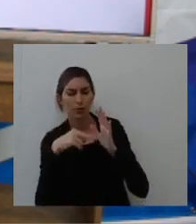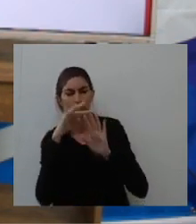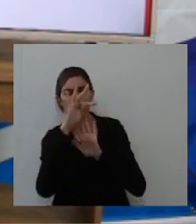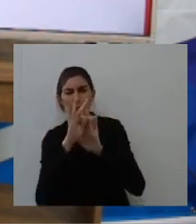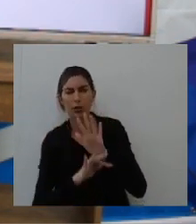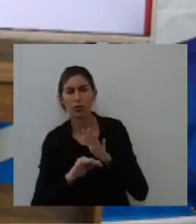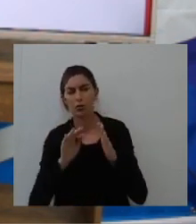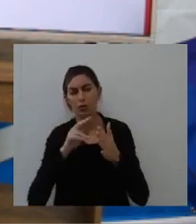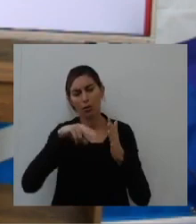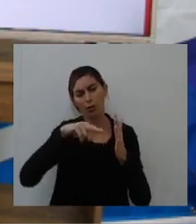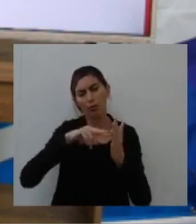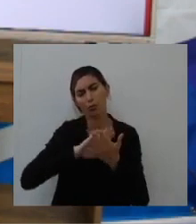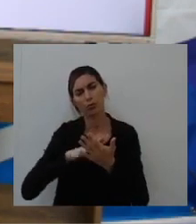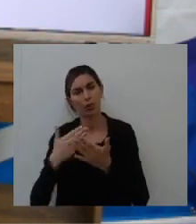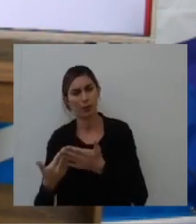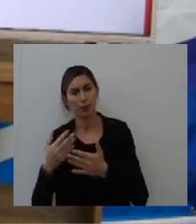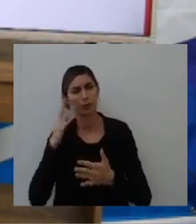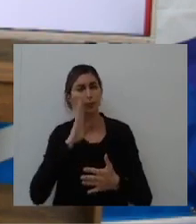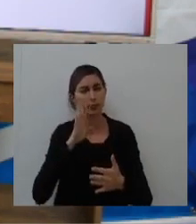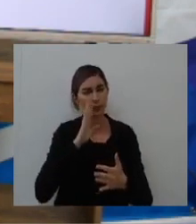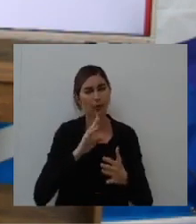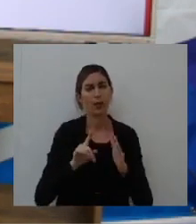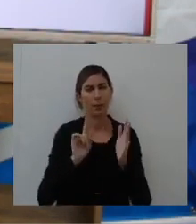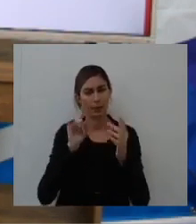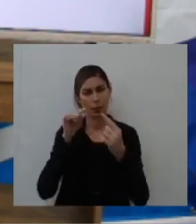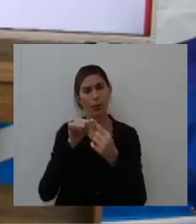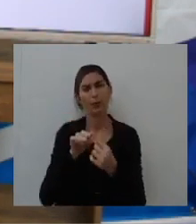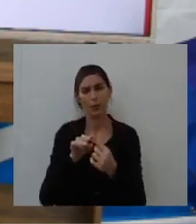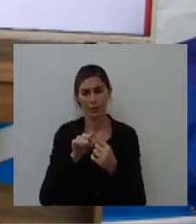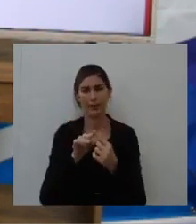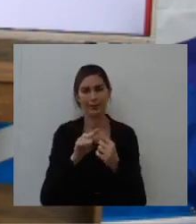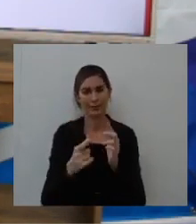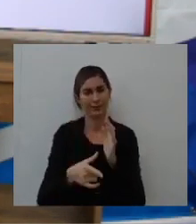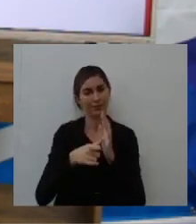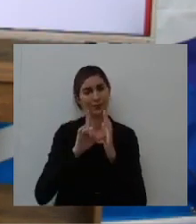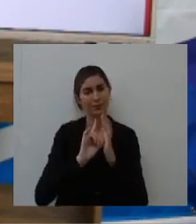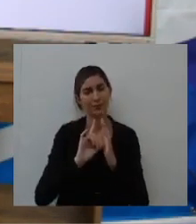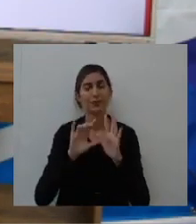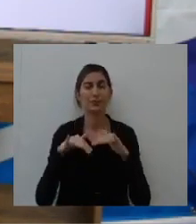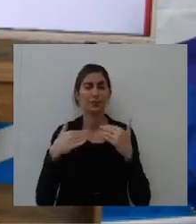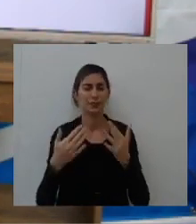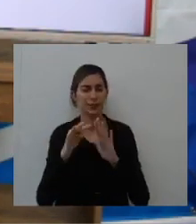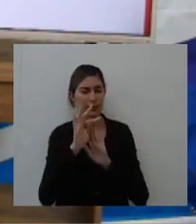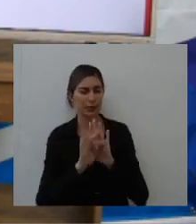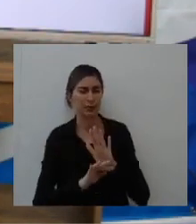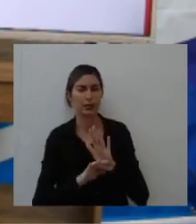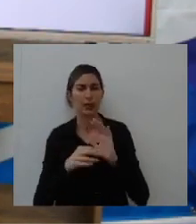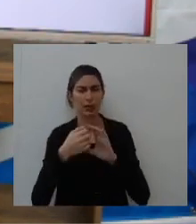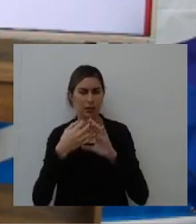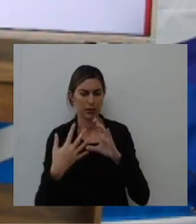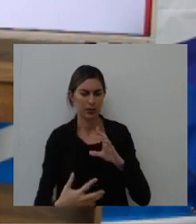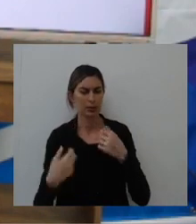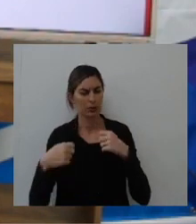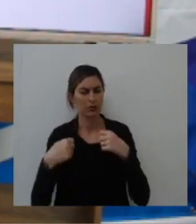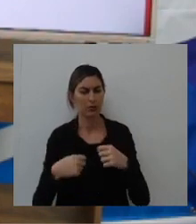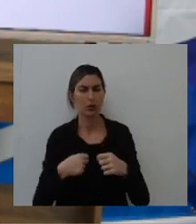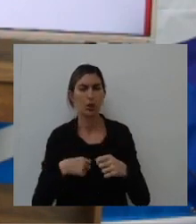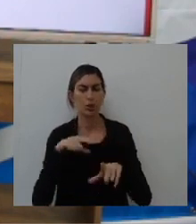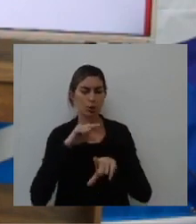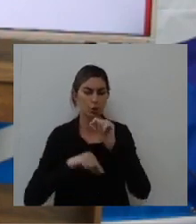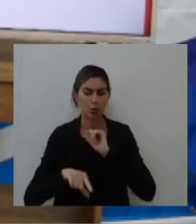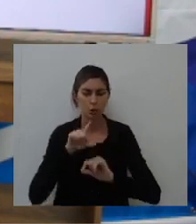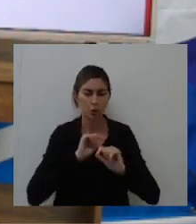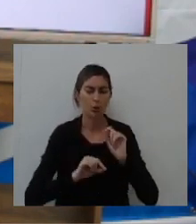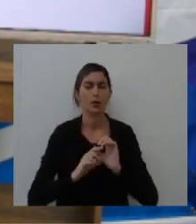e interpretação? É legal porque essa pergunta complementa um pouquinho da anterior. Então, os aspectos que devem ser observados são as